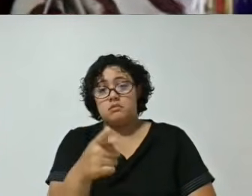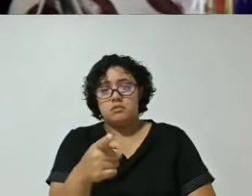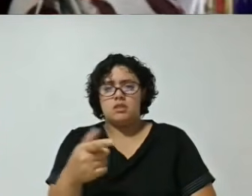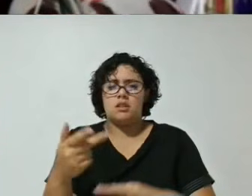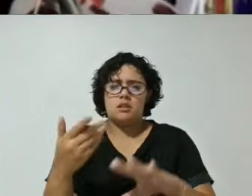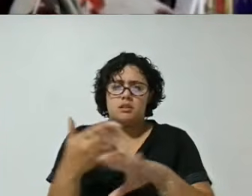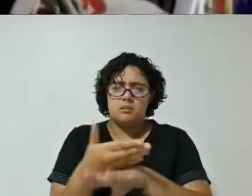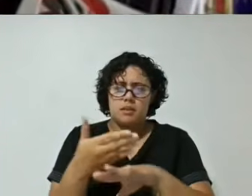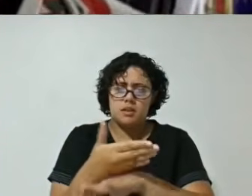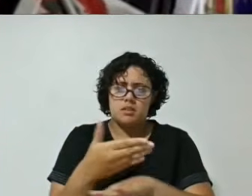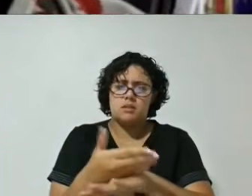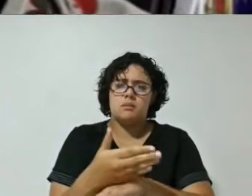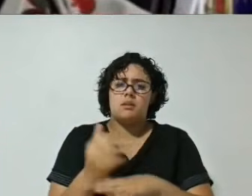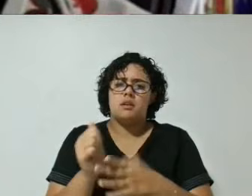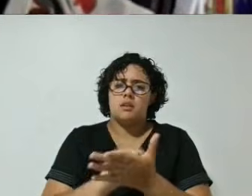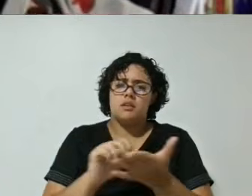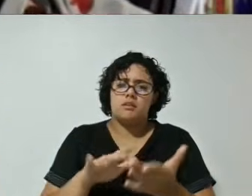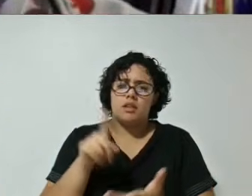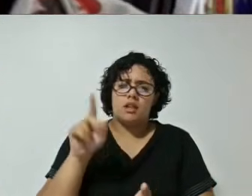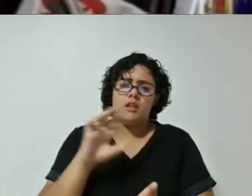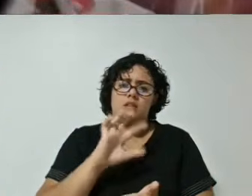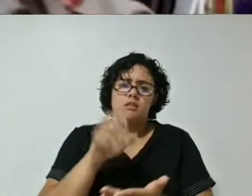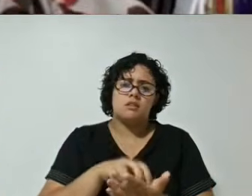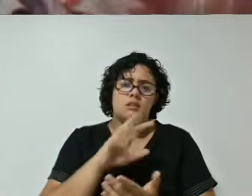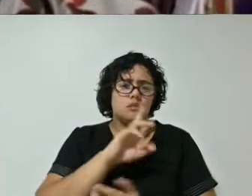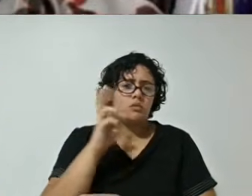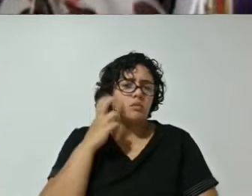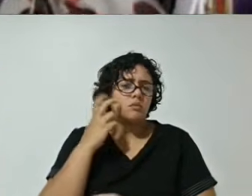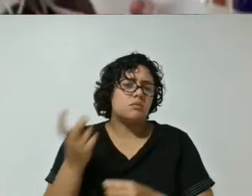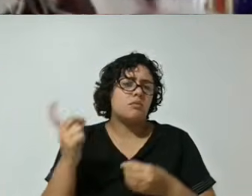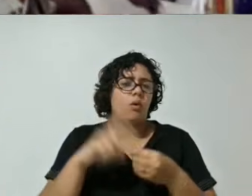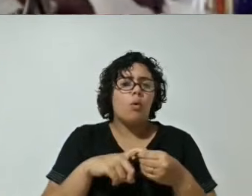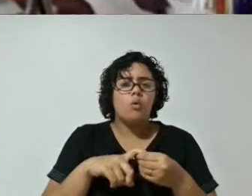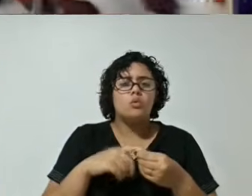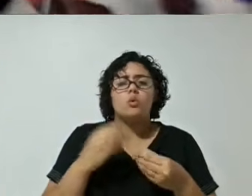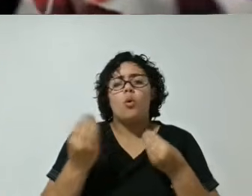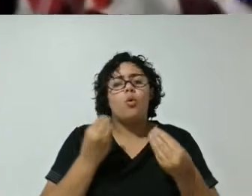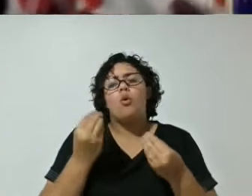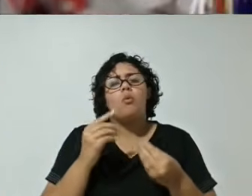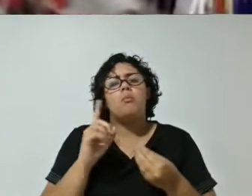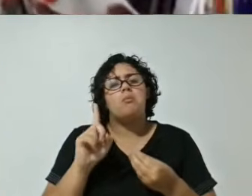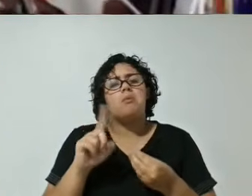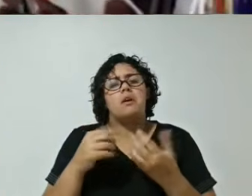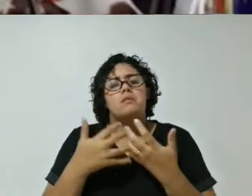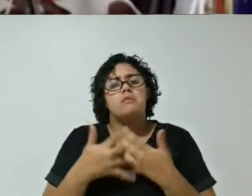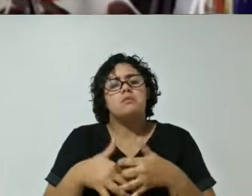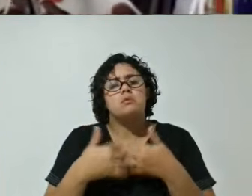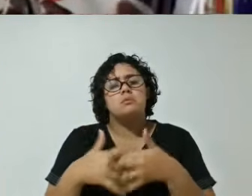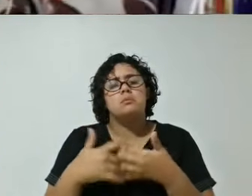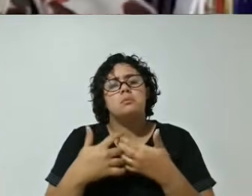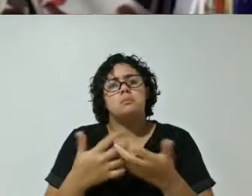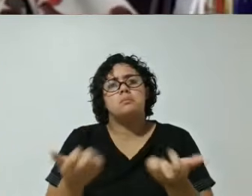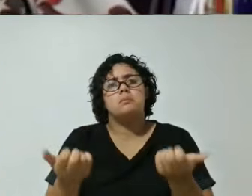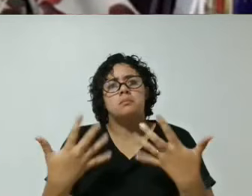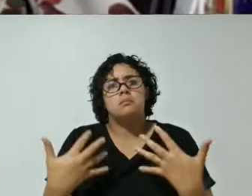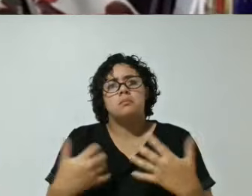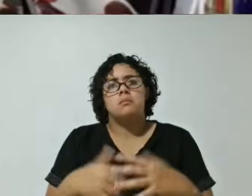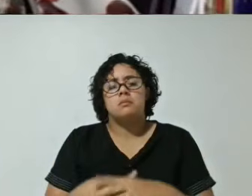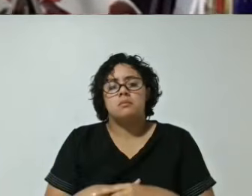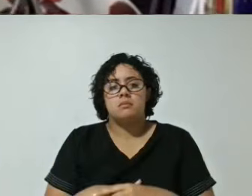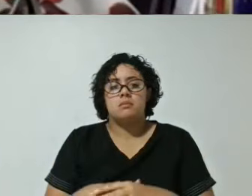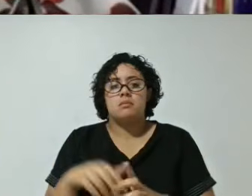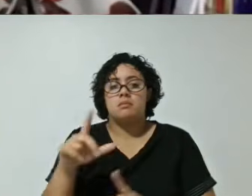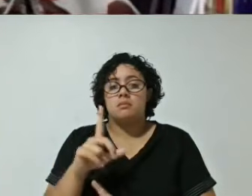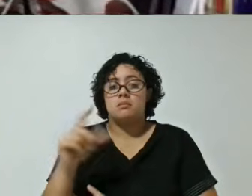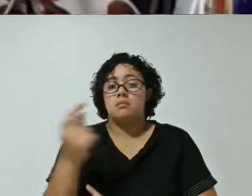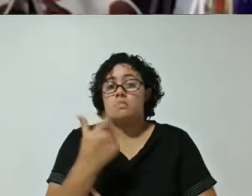lá no Centro Cultural? Você voltou, apropriava? Como que era a Então, sua relação? eu saí